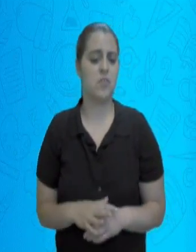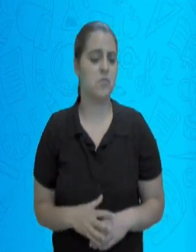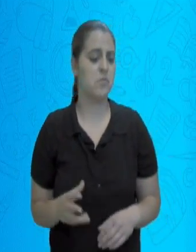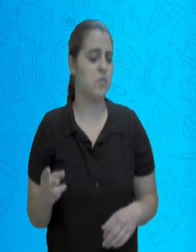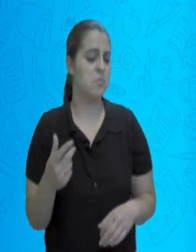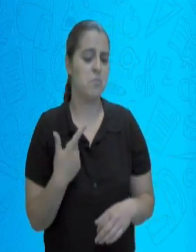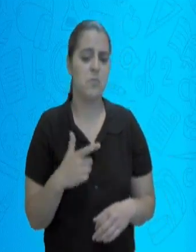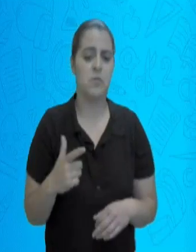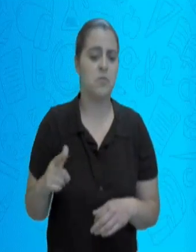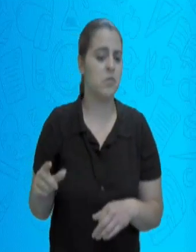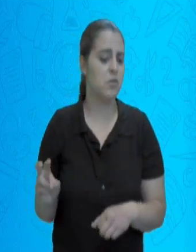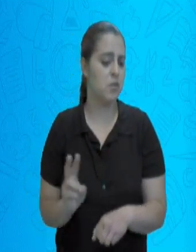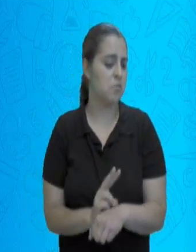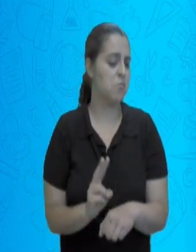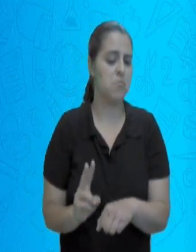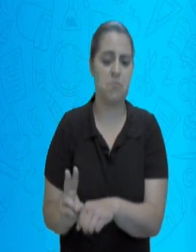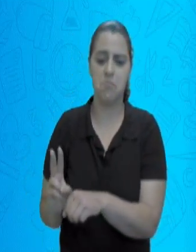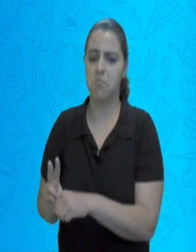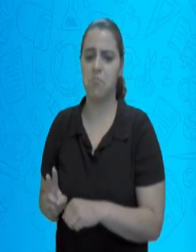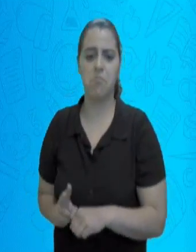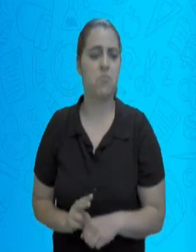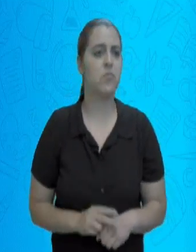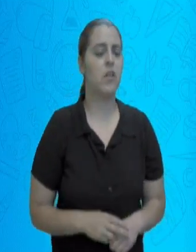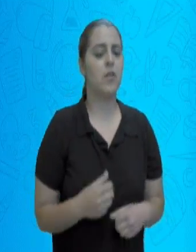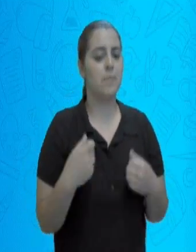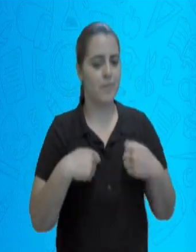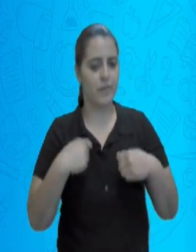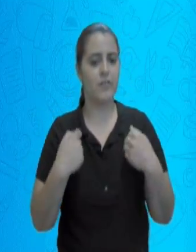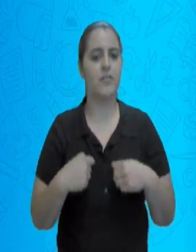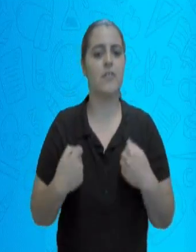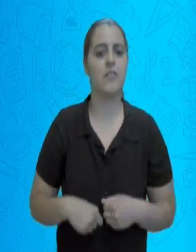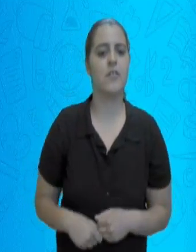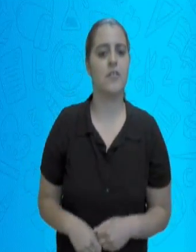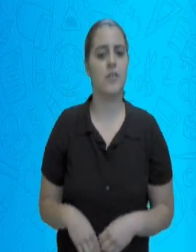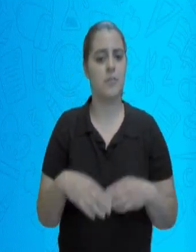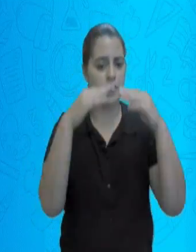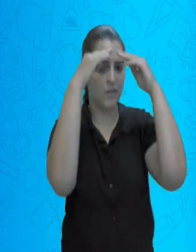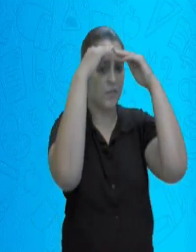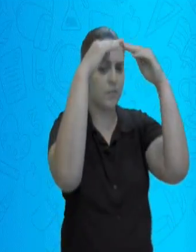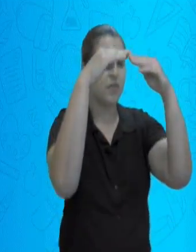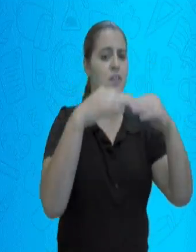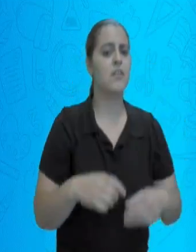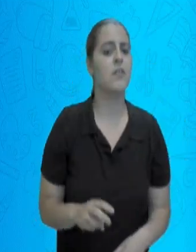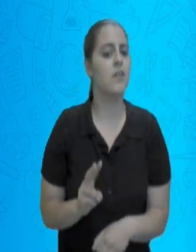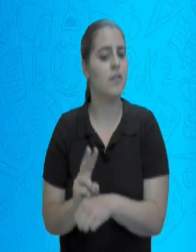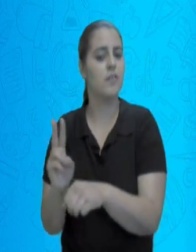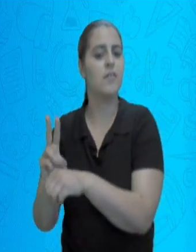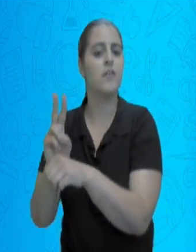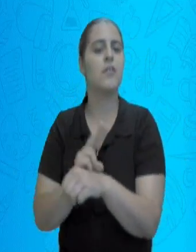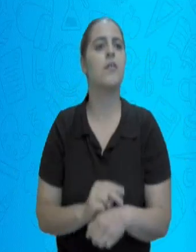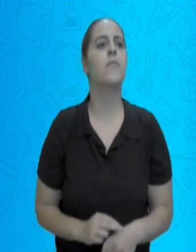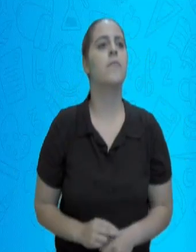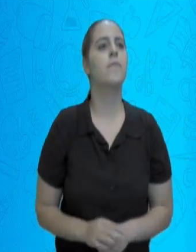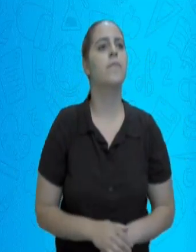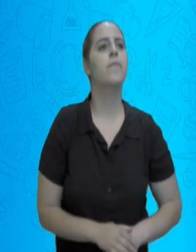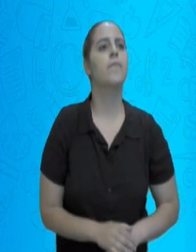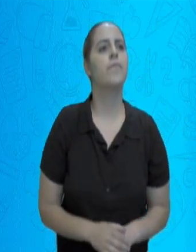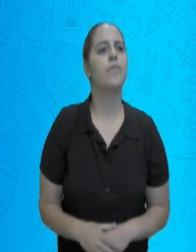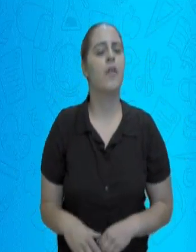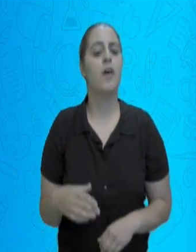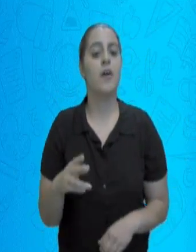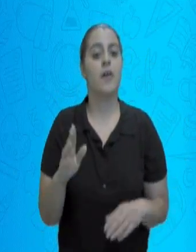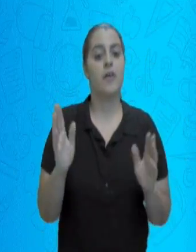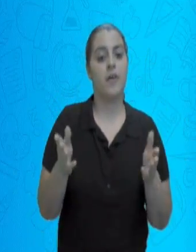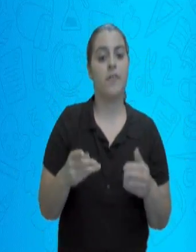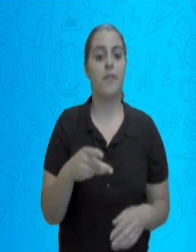que não está sendo cuidado. Então nós precisamos também cuidar desses espaços. Agora vamos